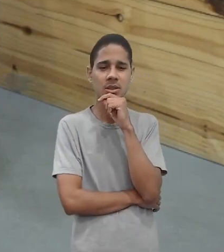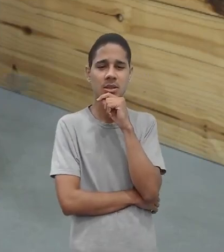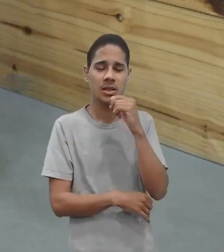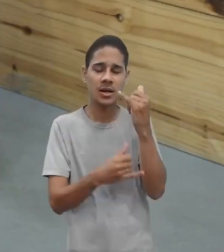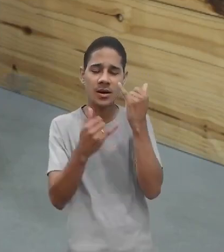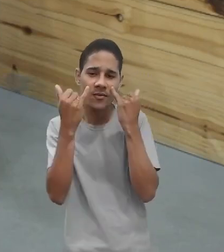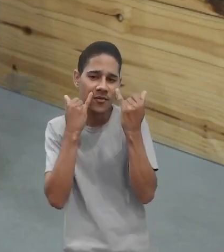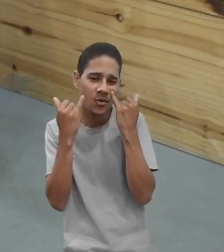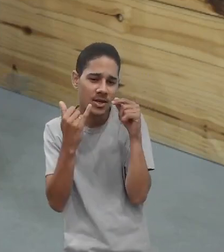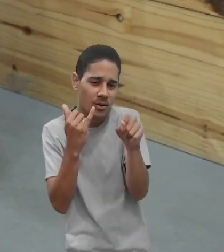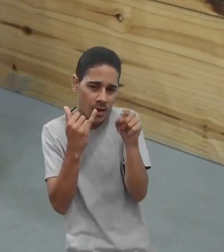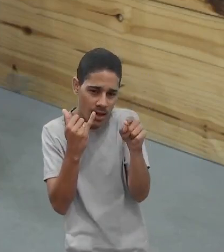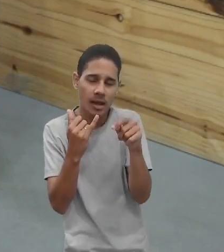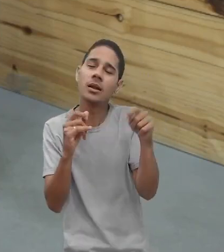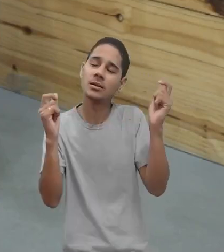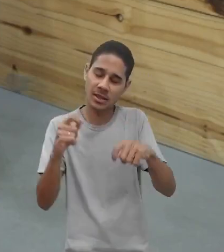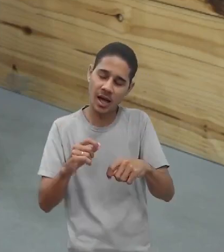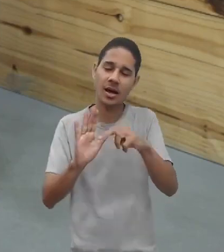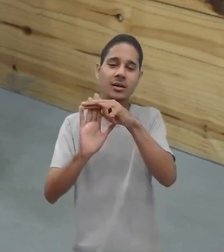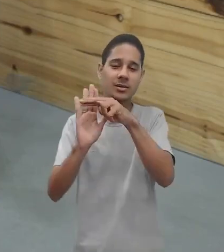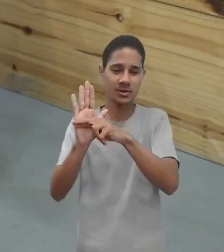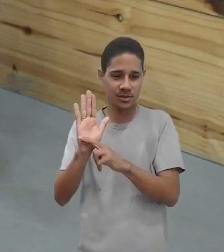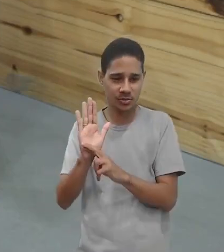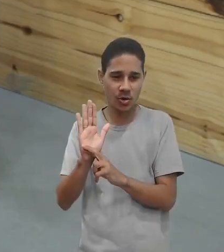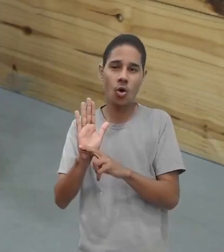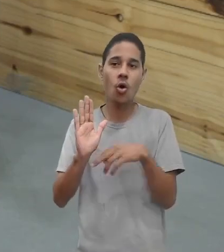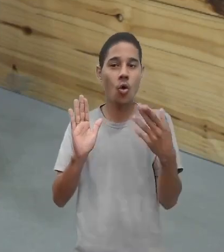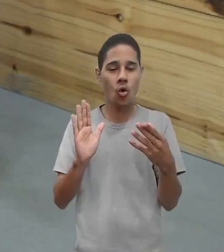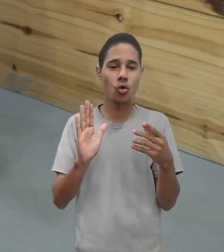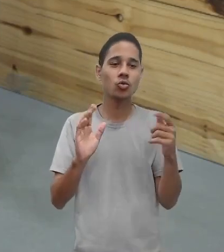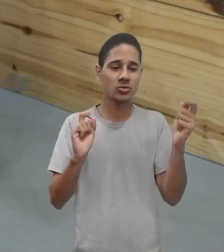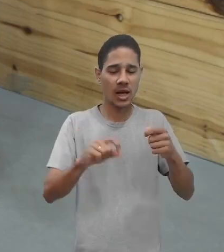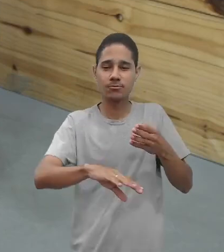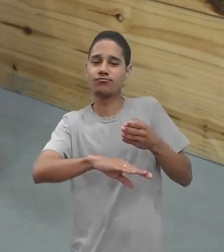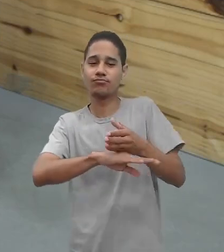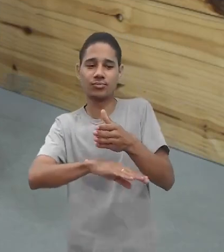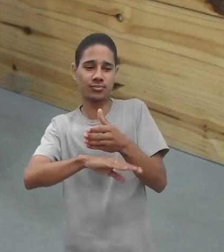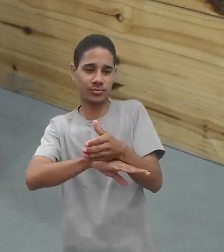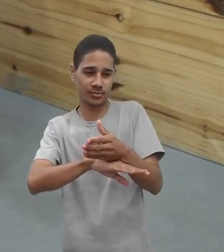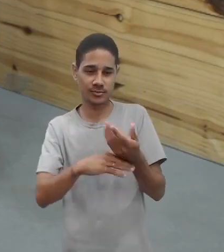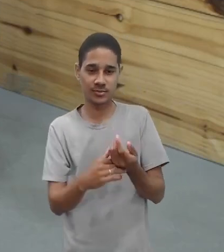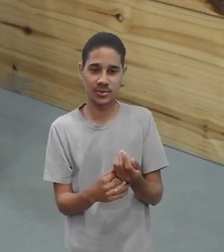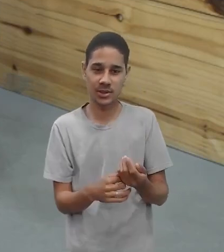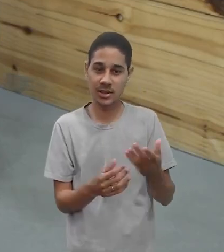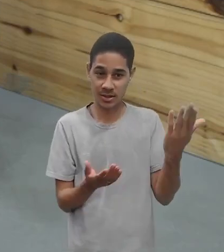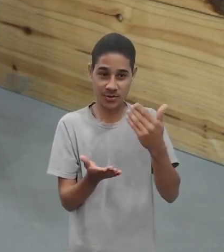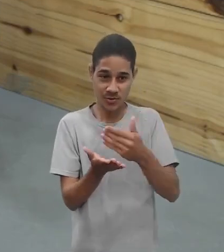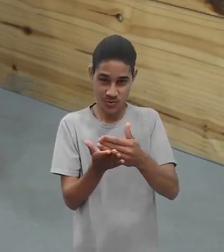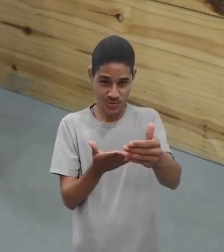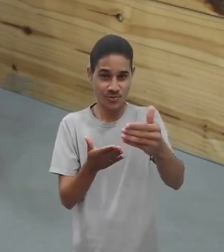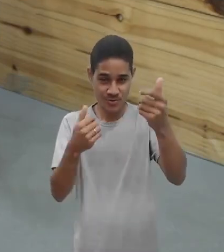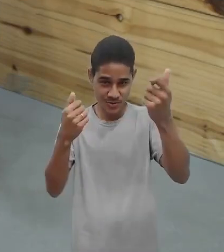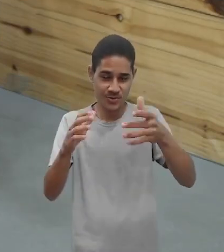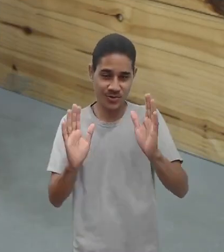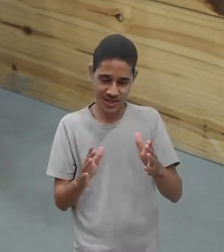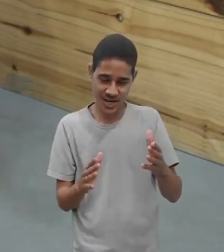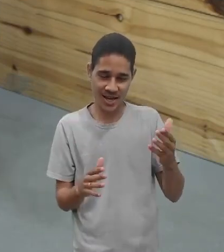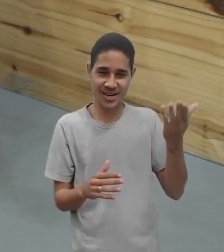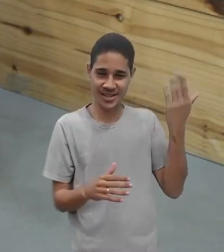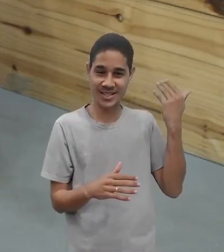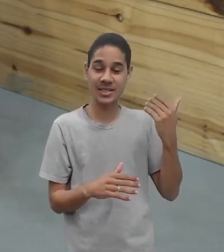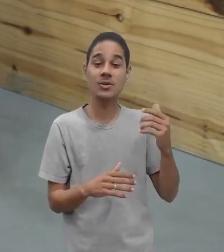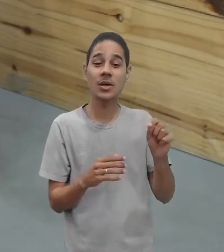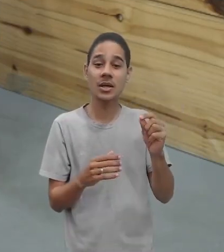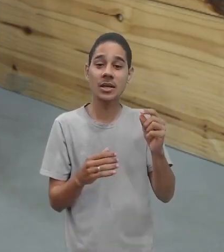devem gerar relatórios e quais podem ser acessadas. Pronto, foi o que a gente disse já de início. Estou vendo que a gente já adiantou, né, Cris? Algumas que é a questão